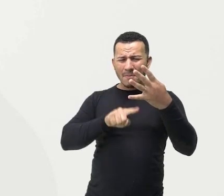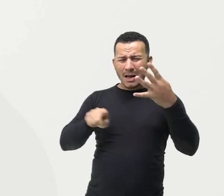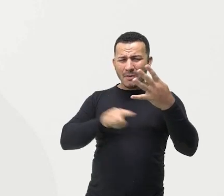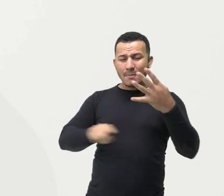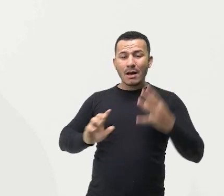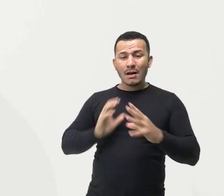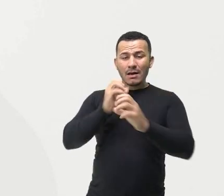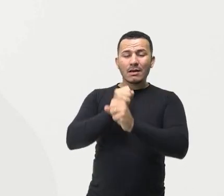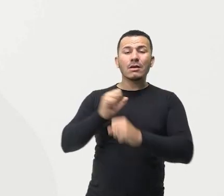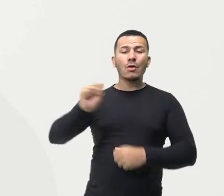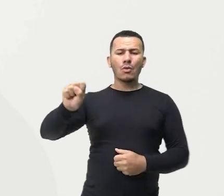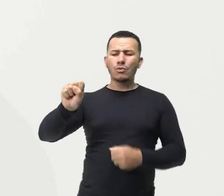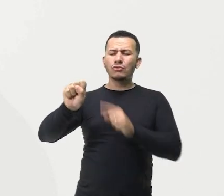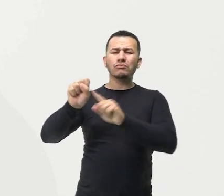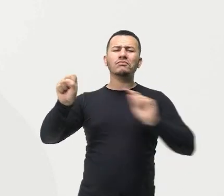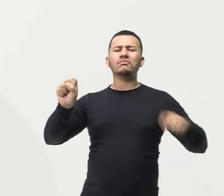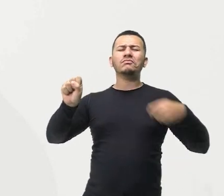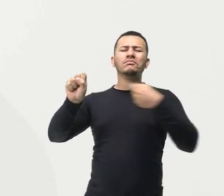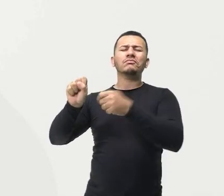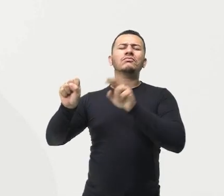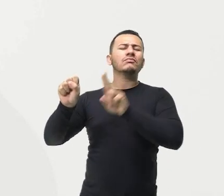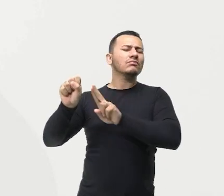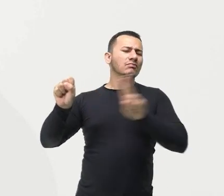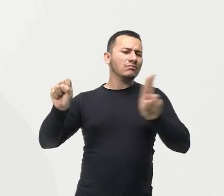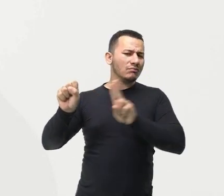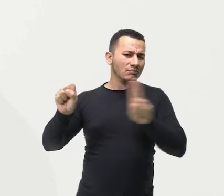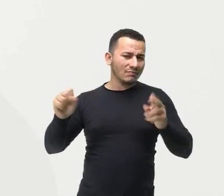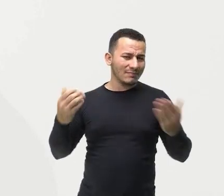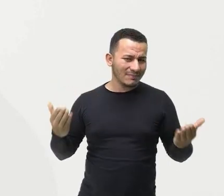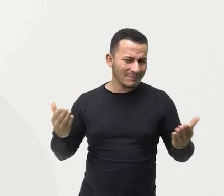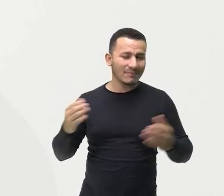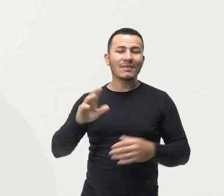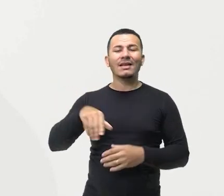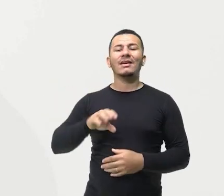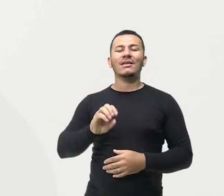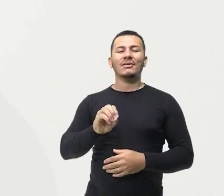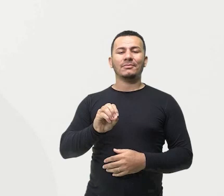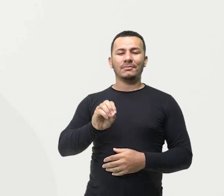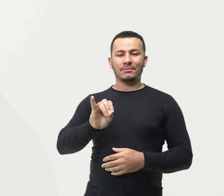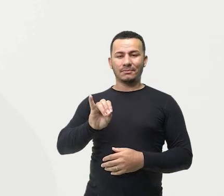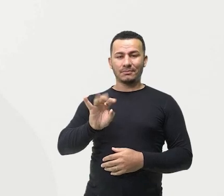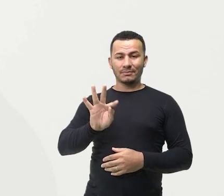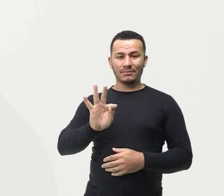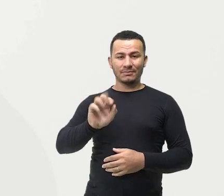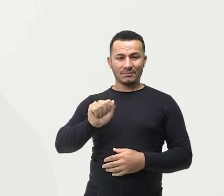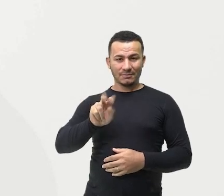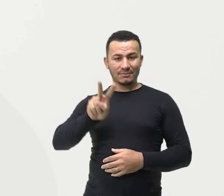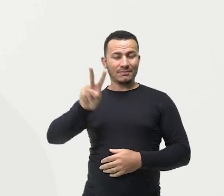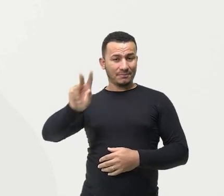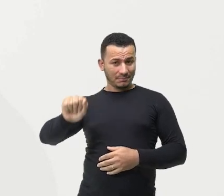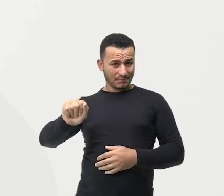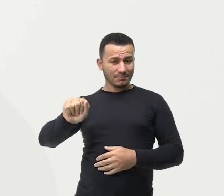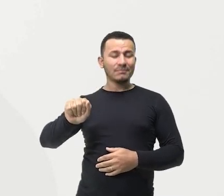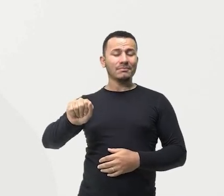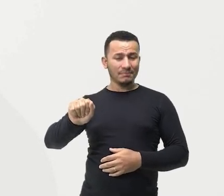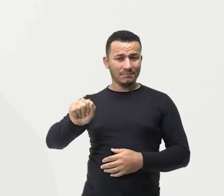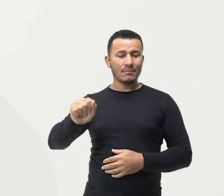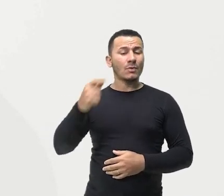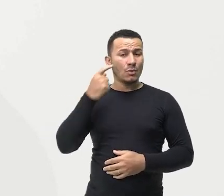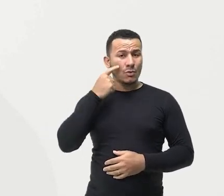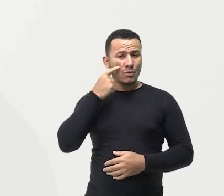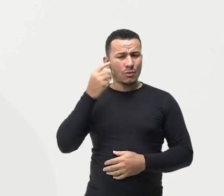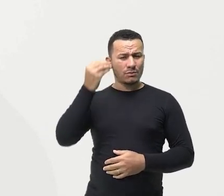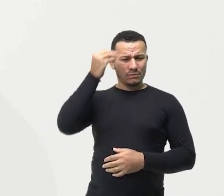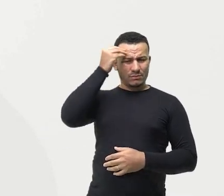uma estrofe de 8 versos, eu vou ter uma oitava, ok? Observem que sempre esse nome